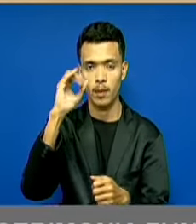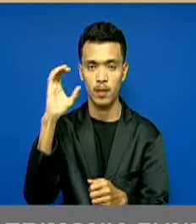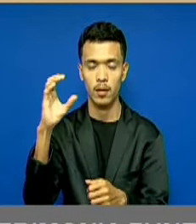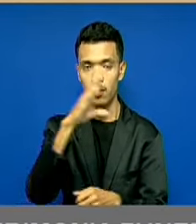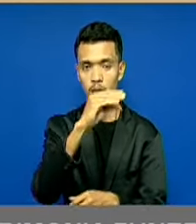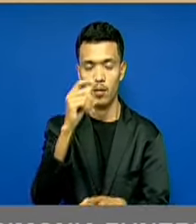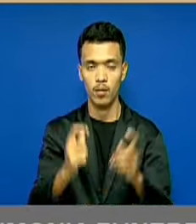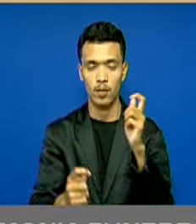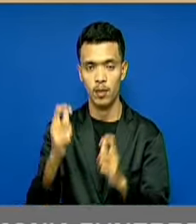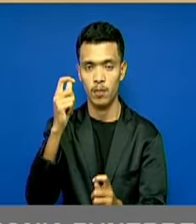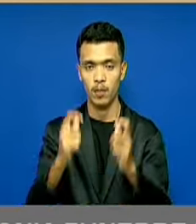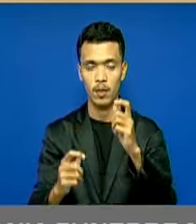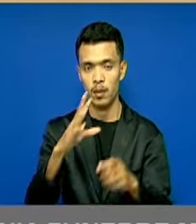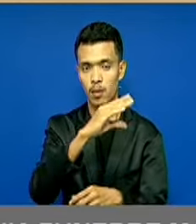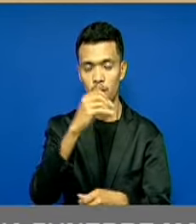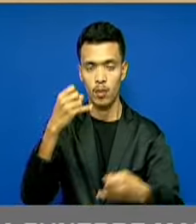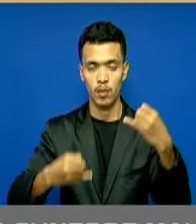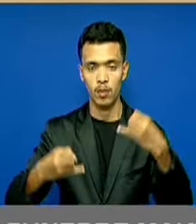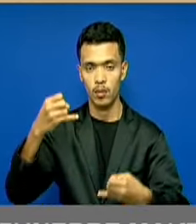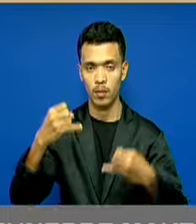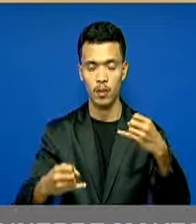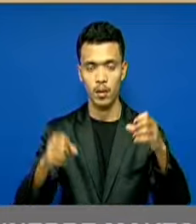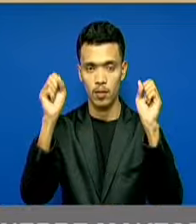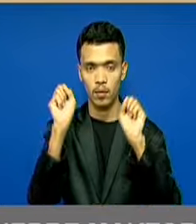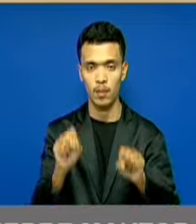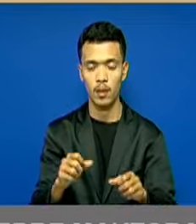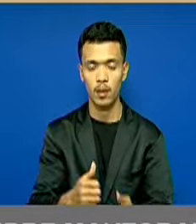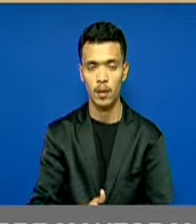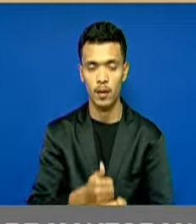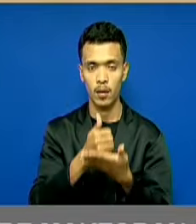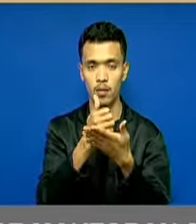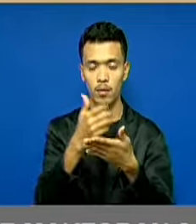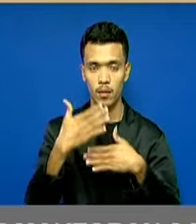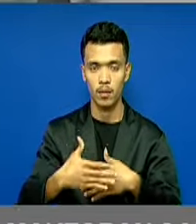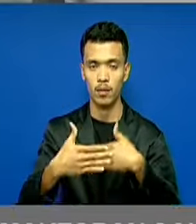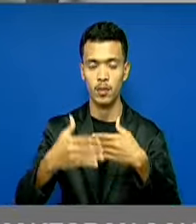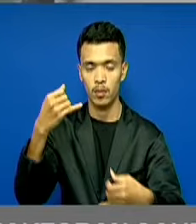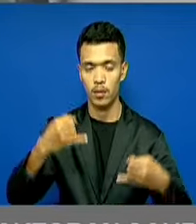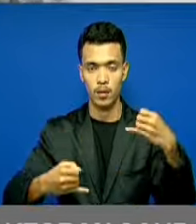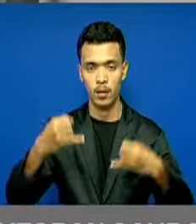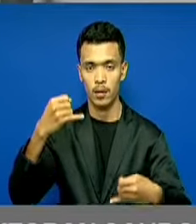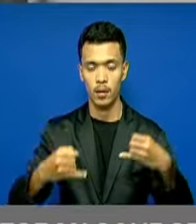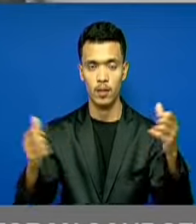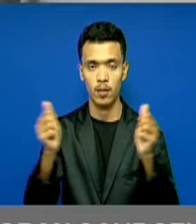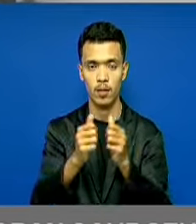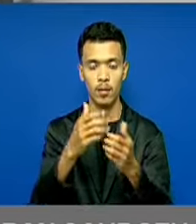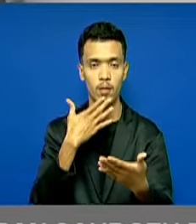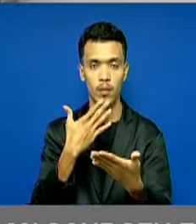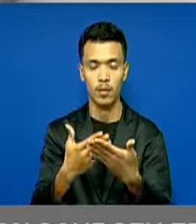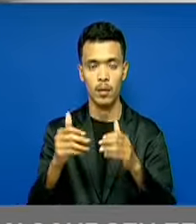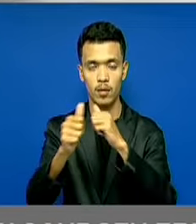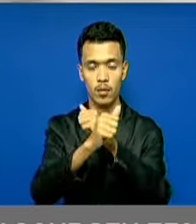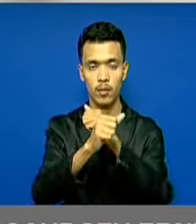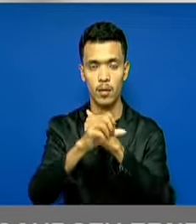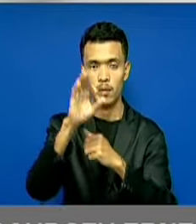nosso Autoridade de Justiça. Ato não é, bem facilita, nem processo de justiça, nem lá o dia que eu tá. Dadão é suspeito inicial